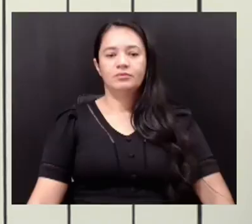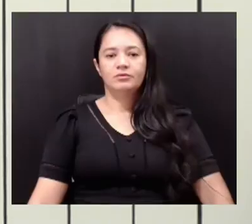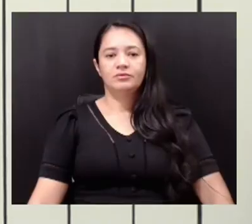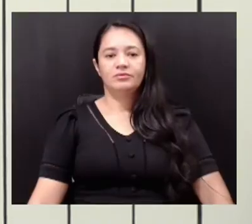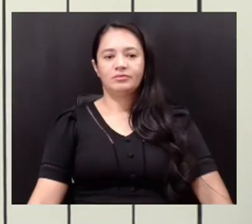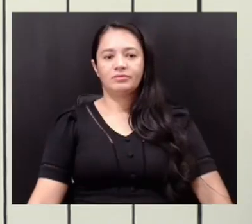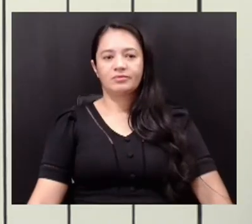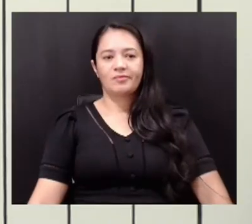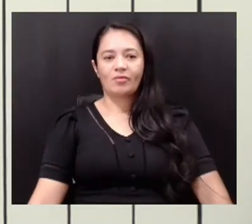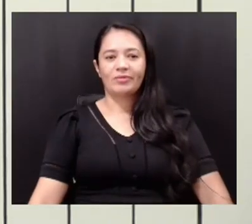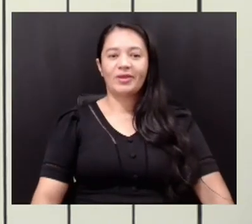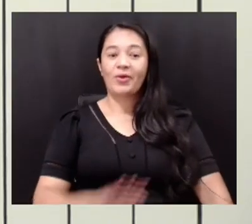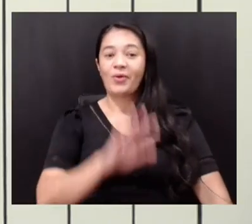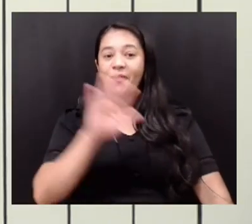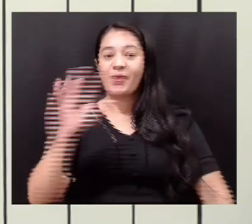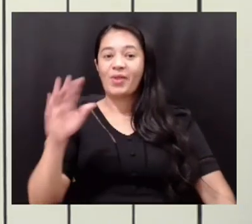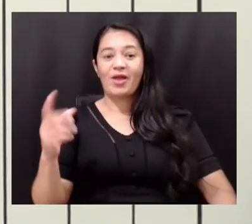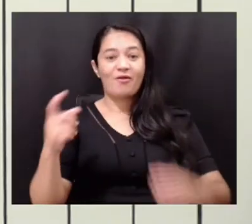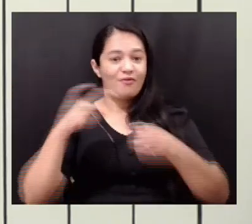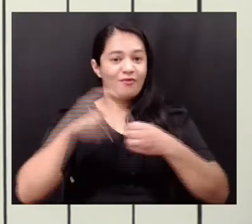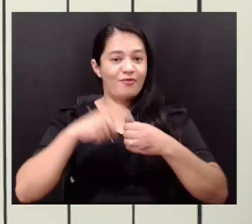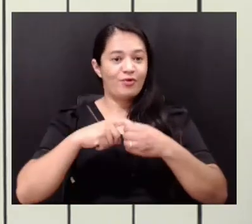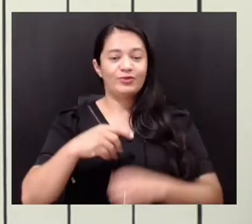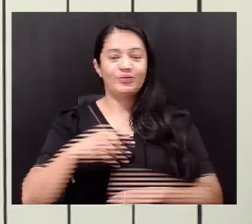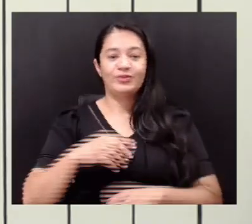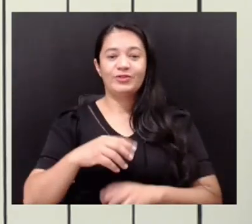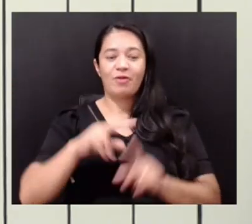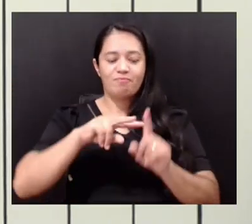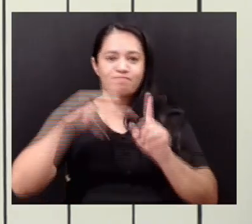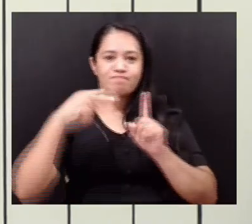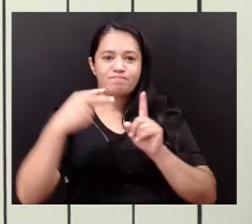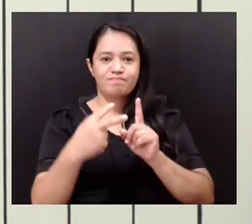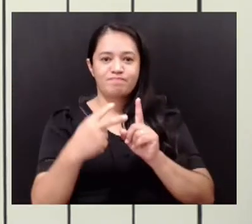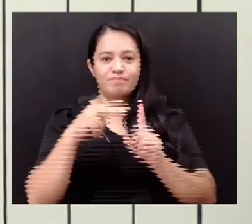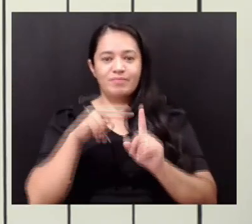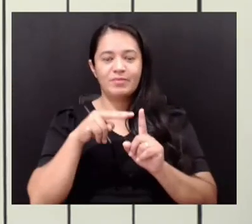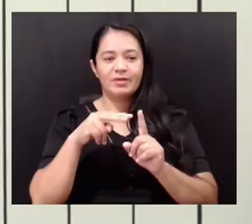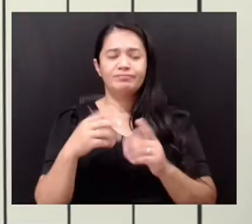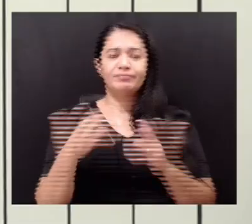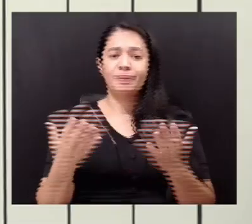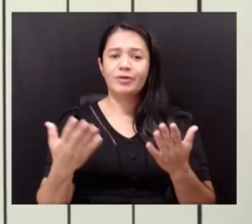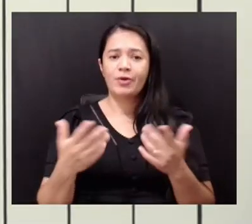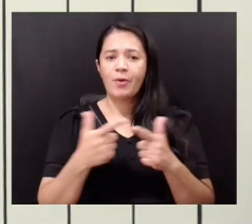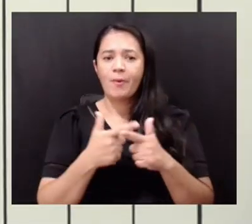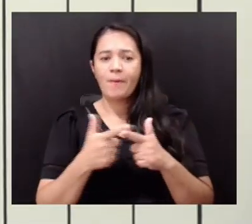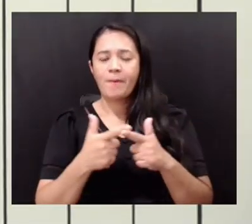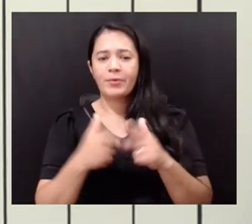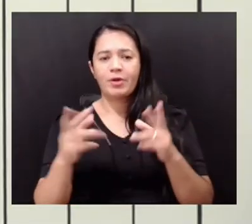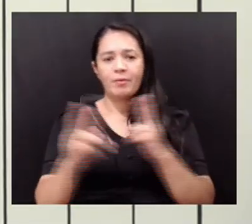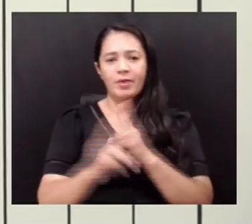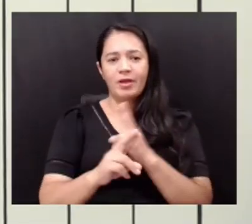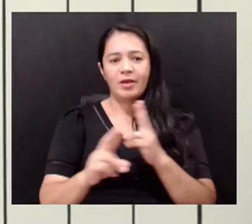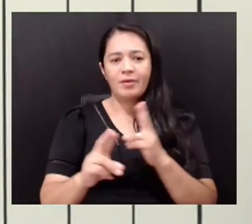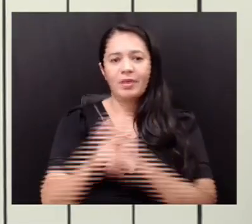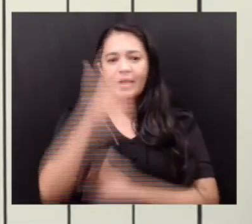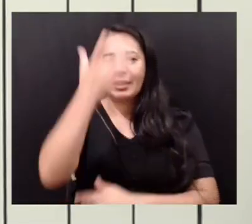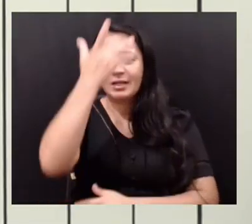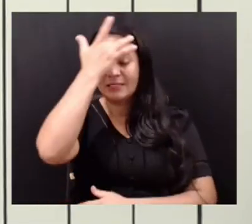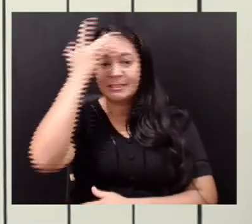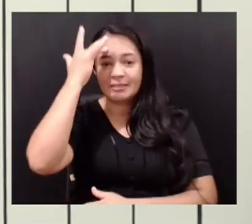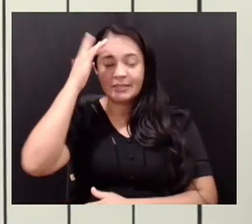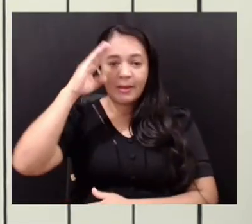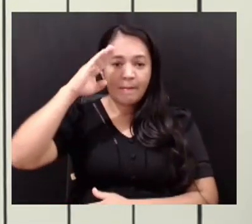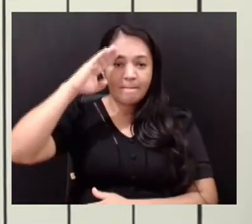Olá, voltamos com mais um ponto de vista. Problemas relacionados à saúde mental são uma das principais causas